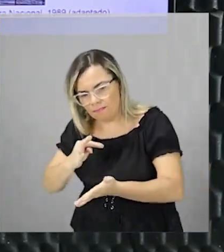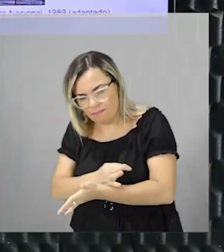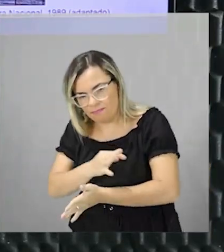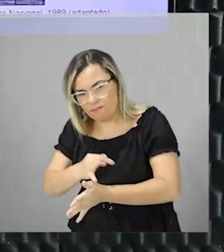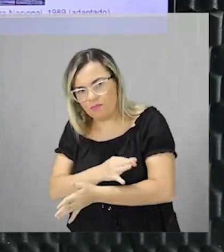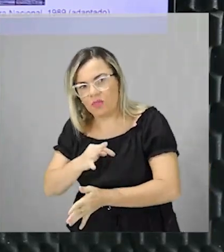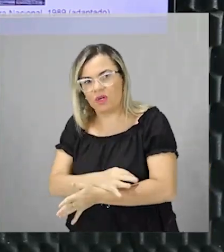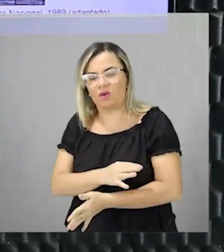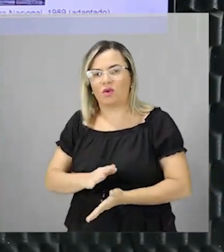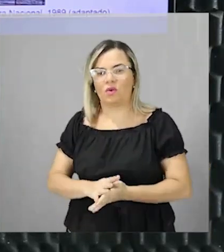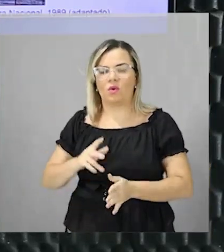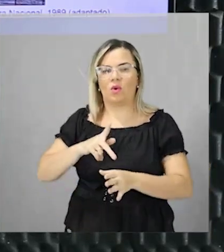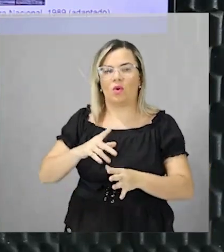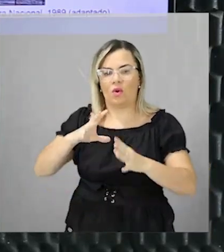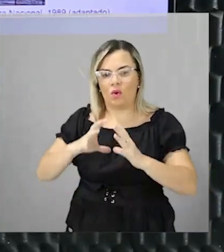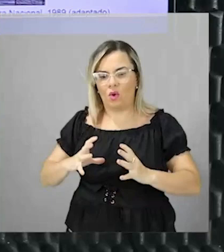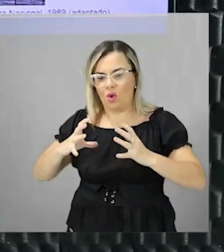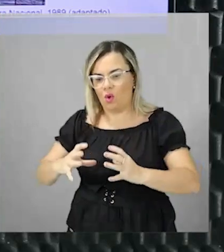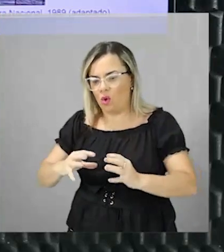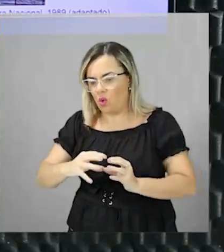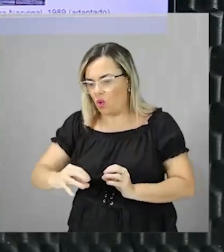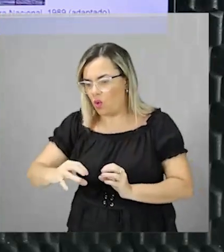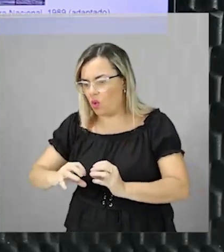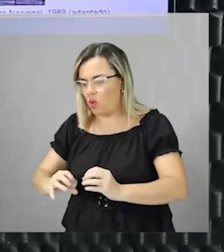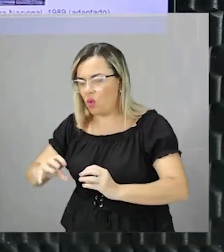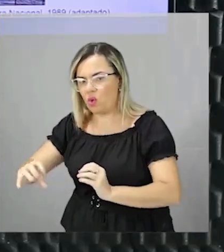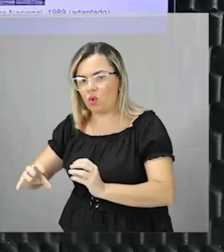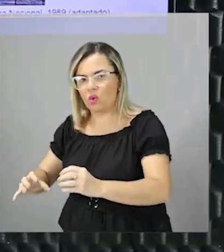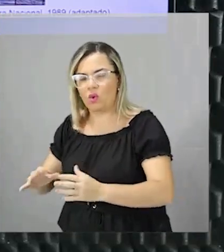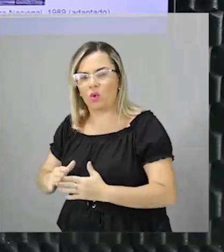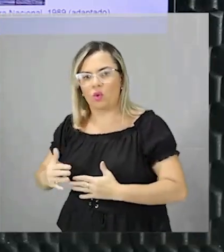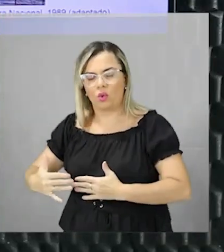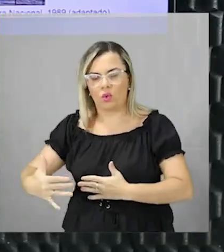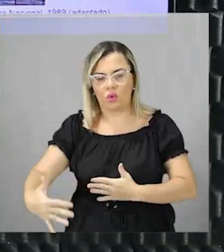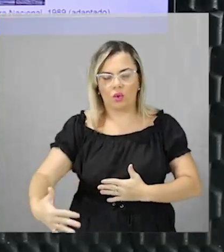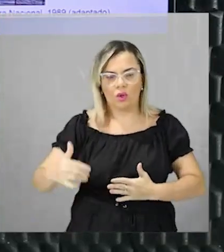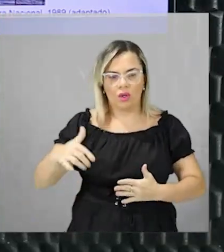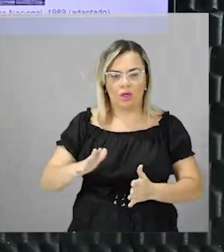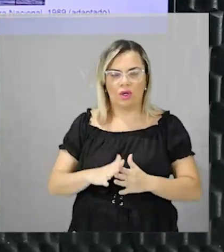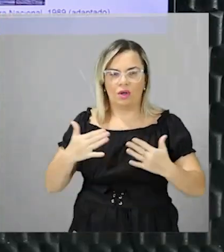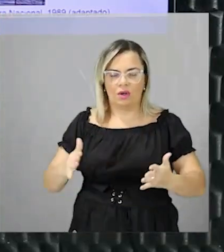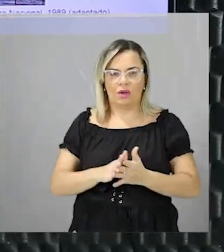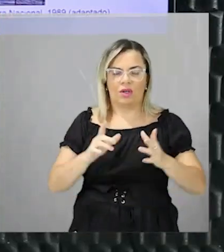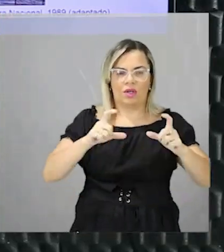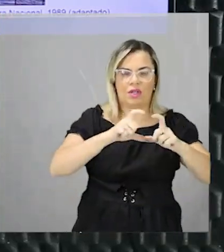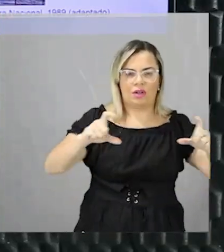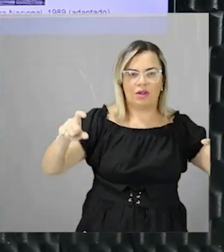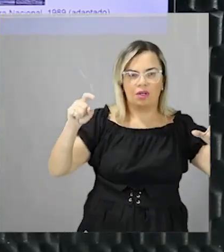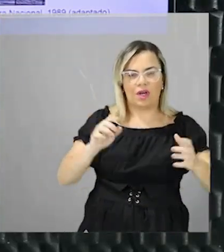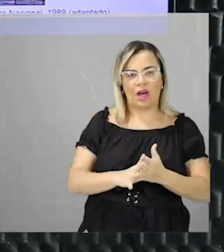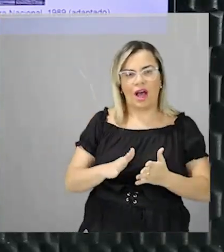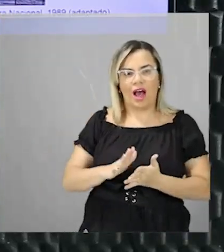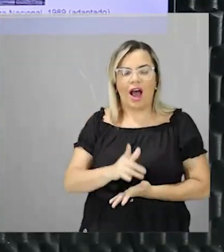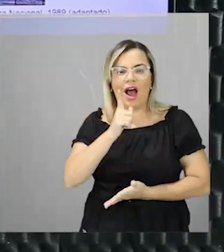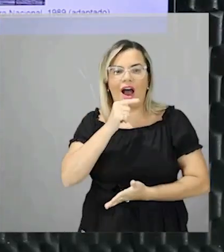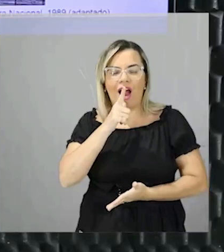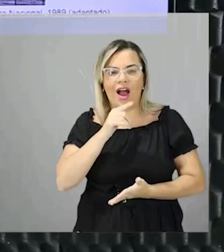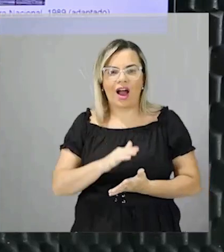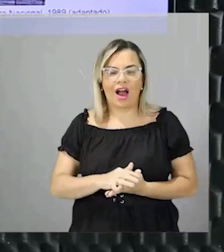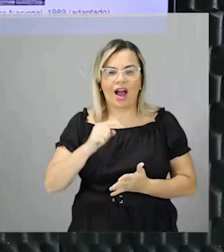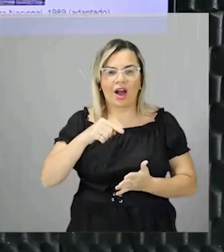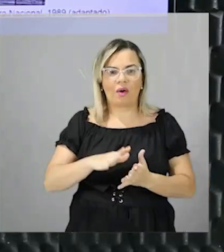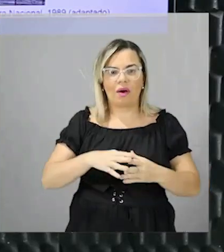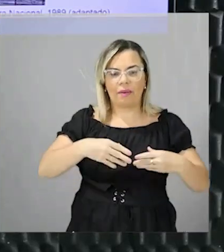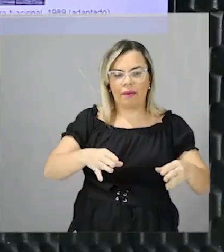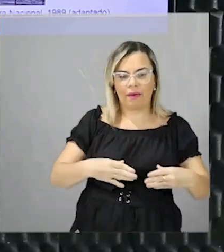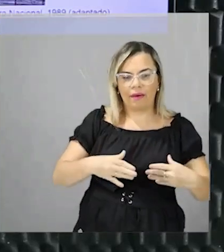resistência das rochas ao longo do processo. Já ouviu aquela frase? Água mole, pedra dura, tanto bate até que fura.